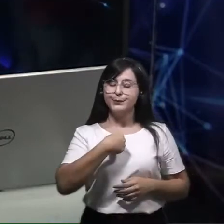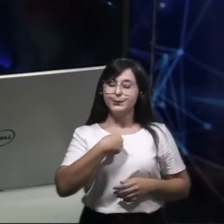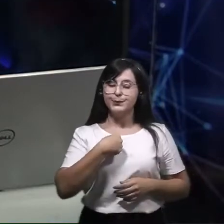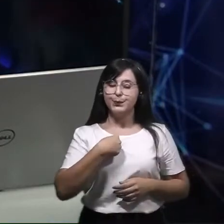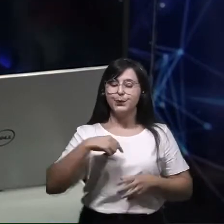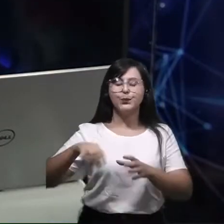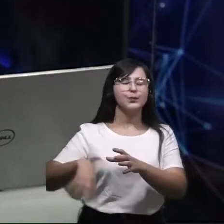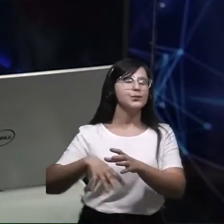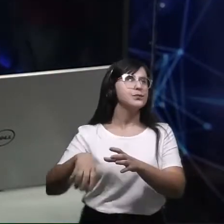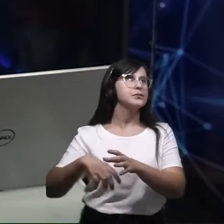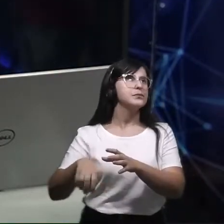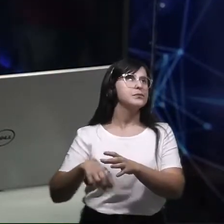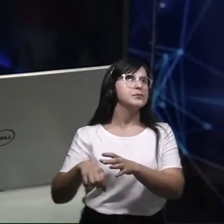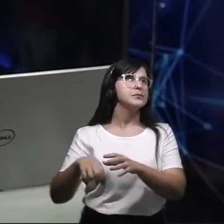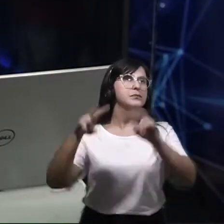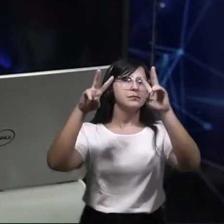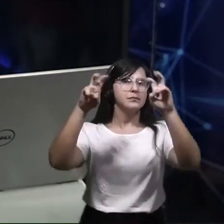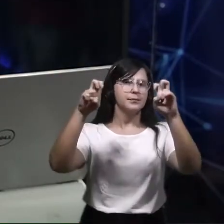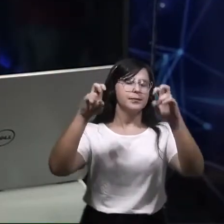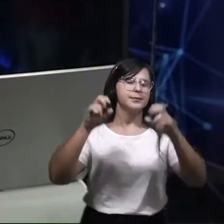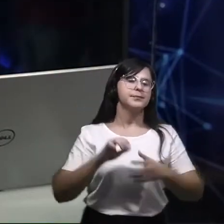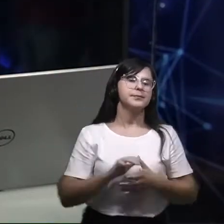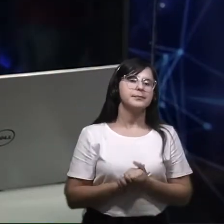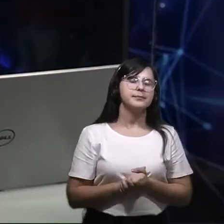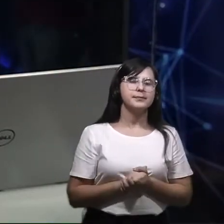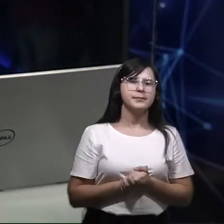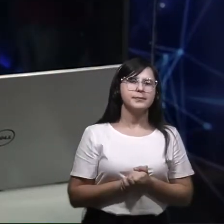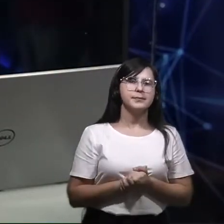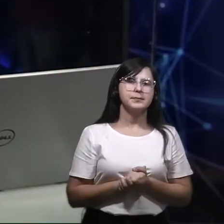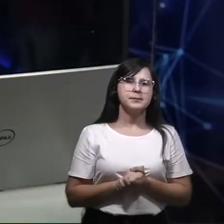nós sortearmos agora.